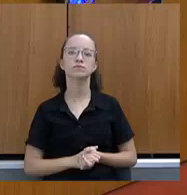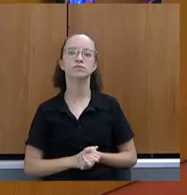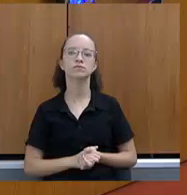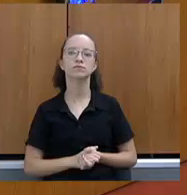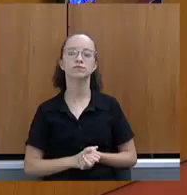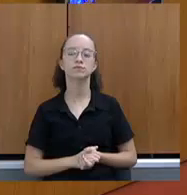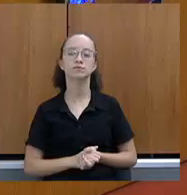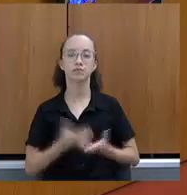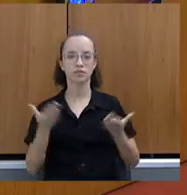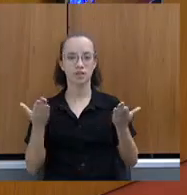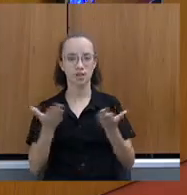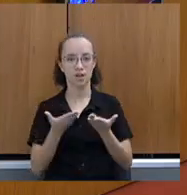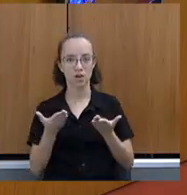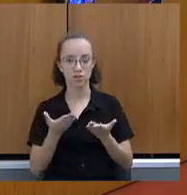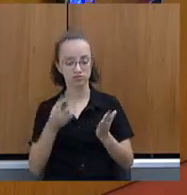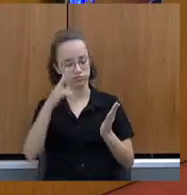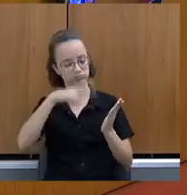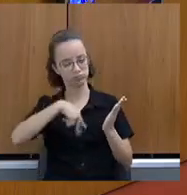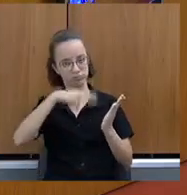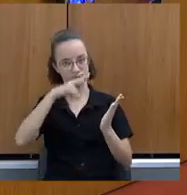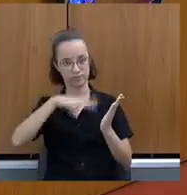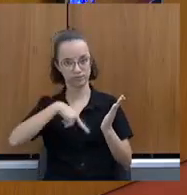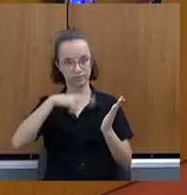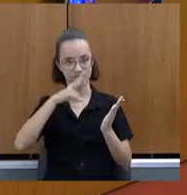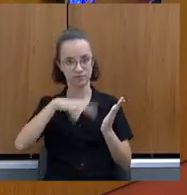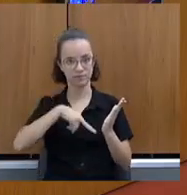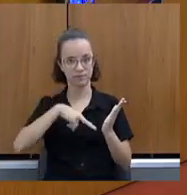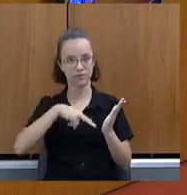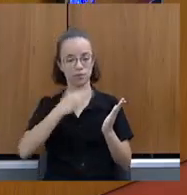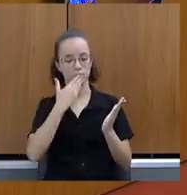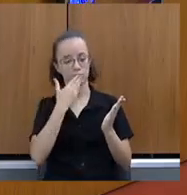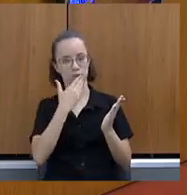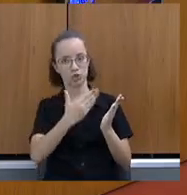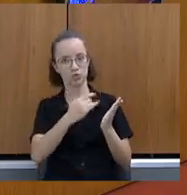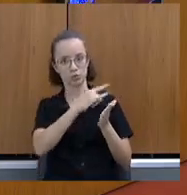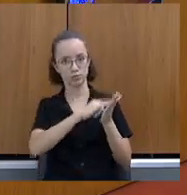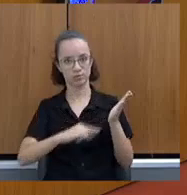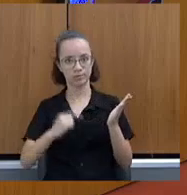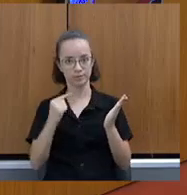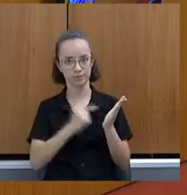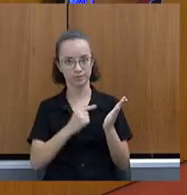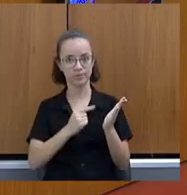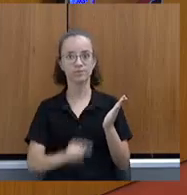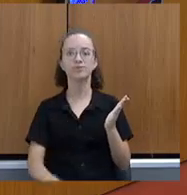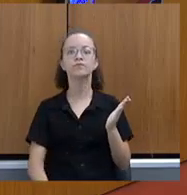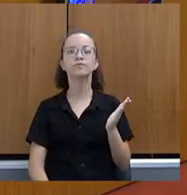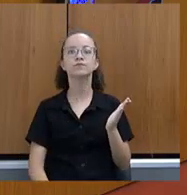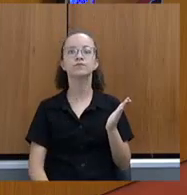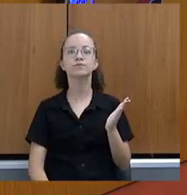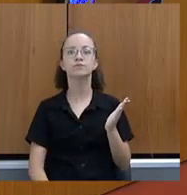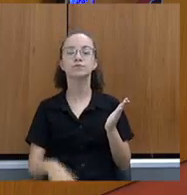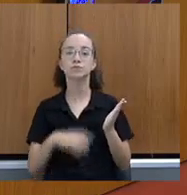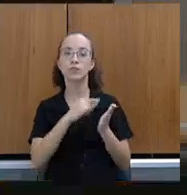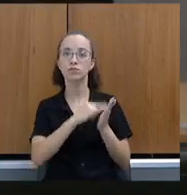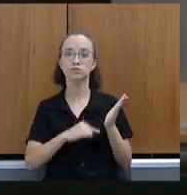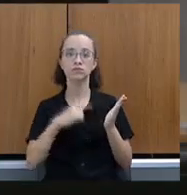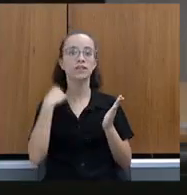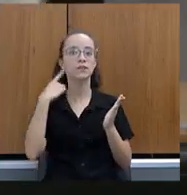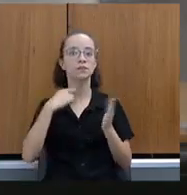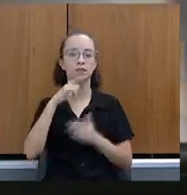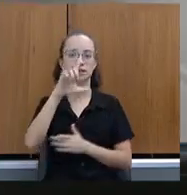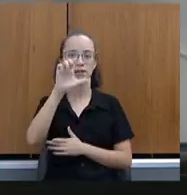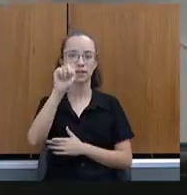passo então fazer aqui a leitura dos requerimentos esse requerimento a deputada